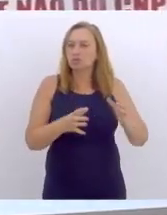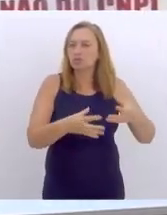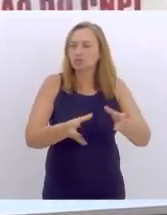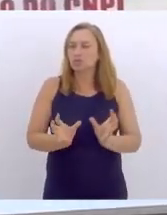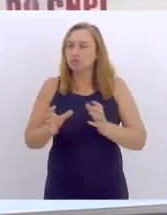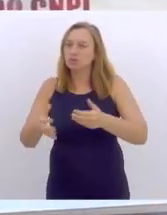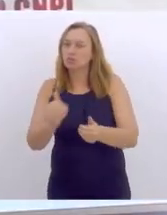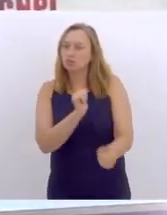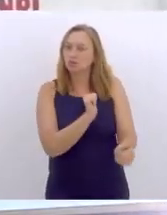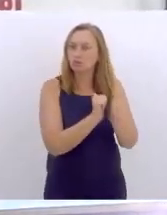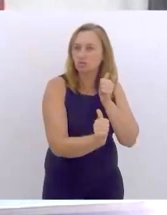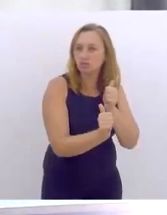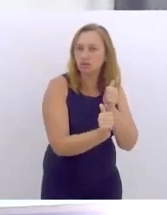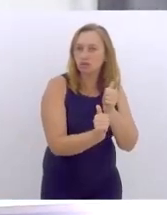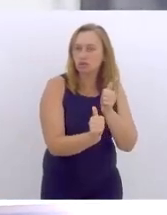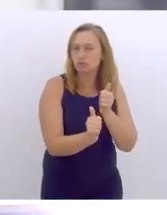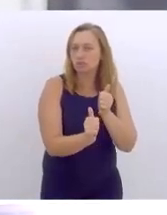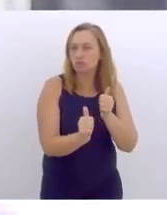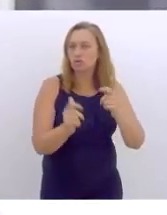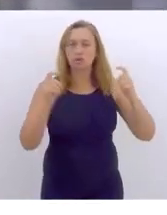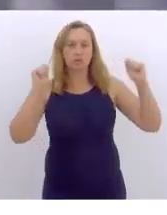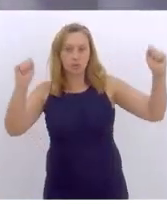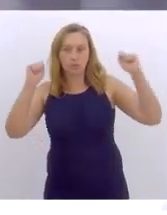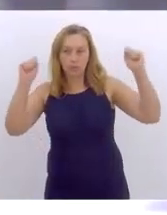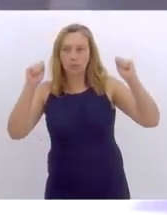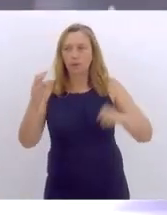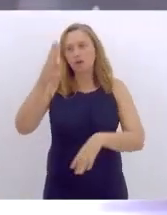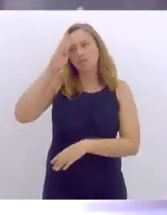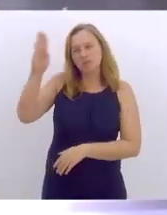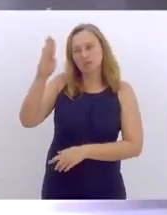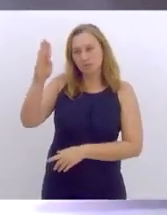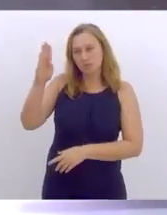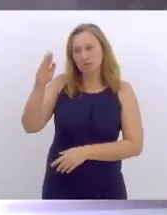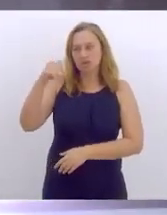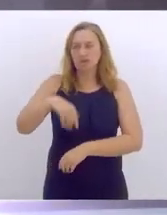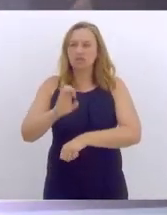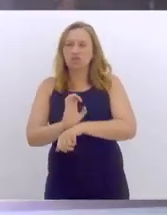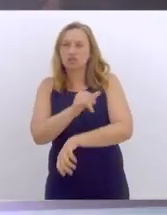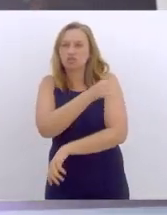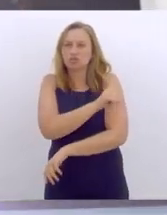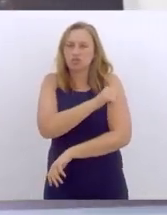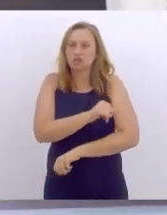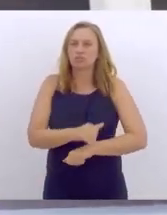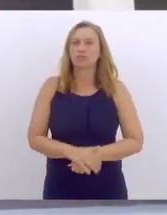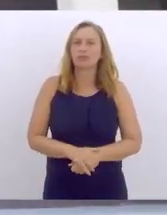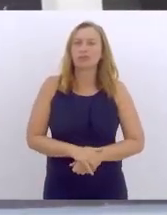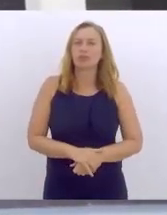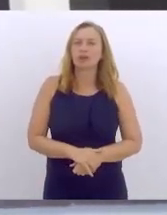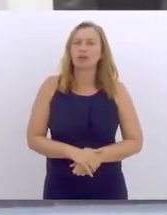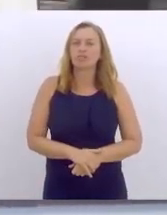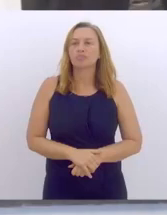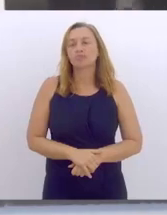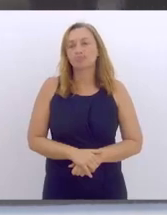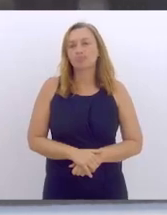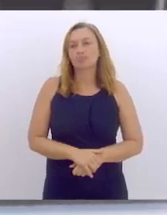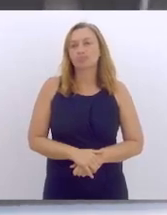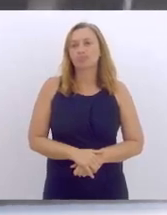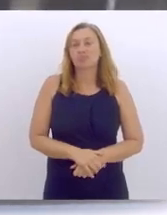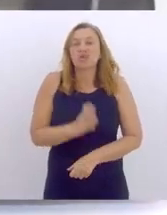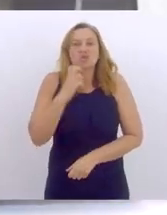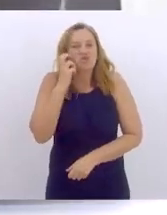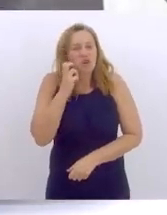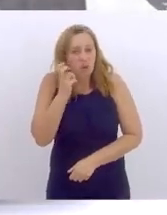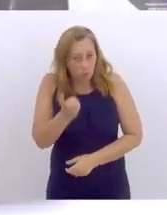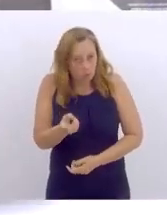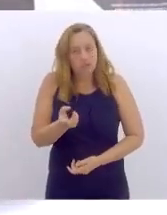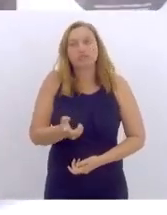e de torcidas esportivas, principalmente das nossas torcidas aqui do estado do Rio de Janeiro, é vexatório, é